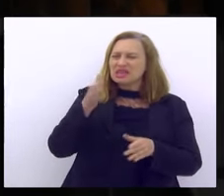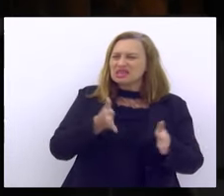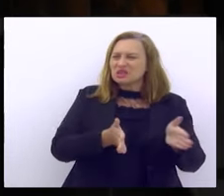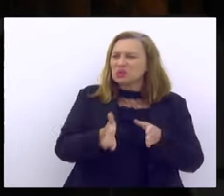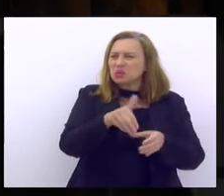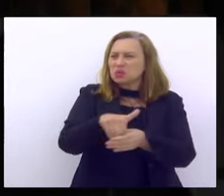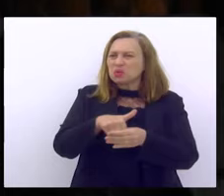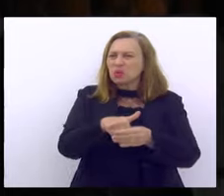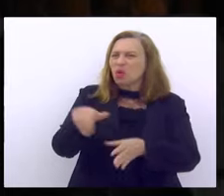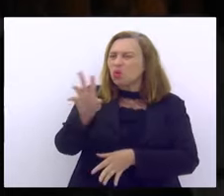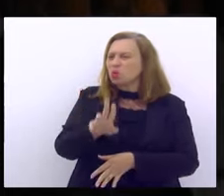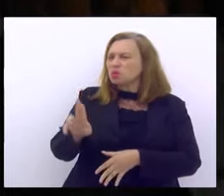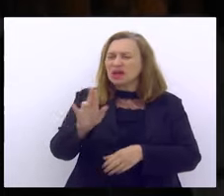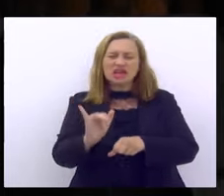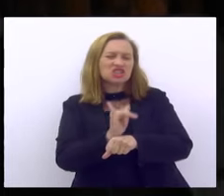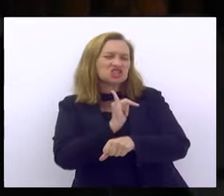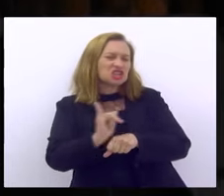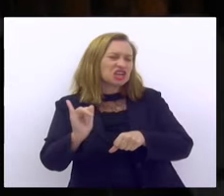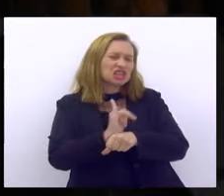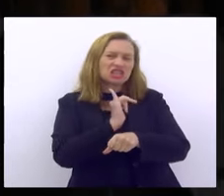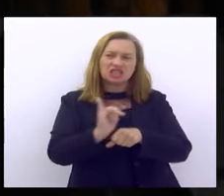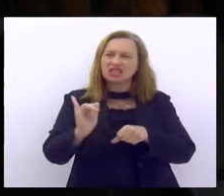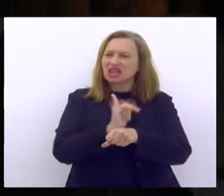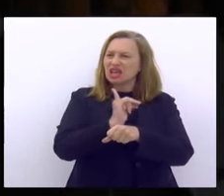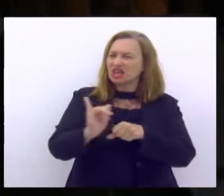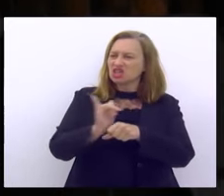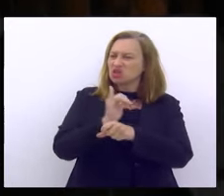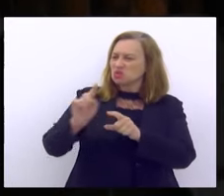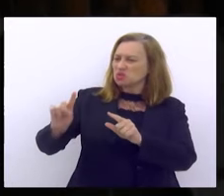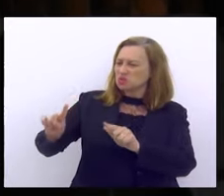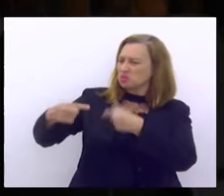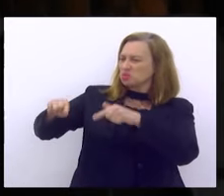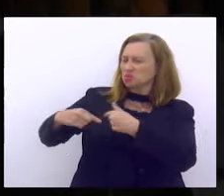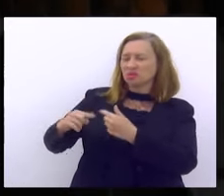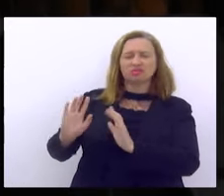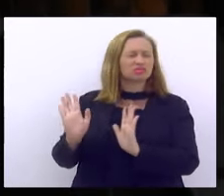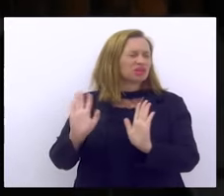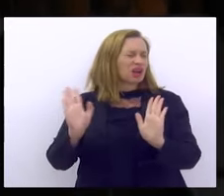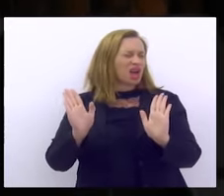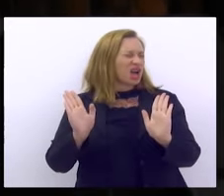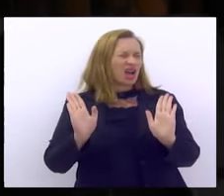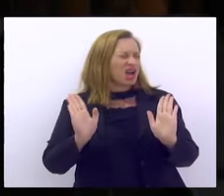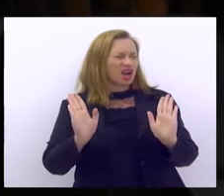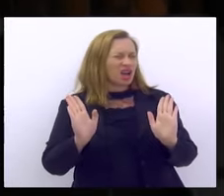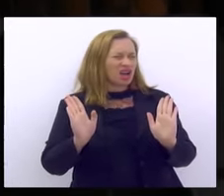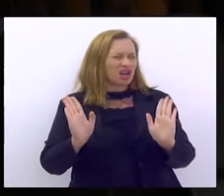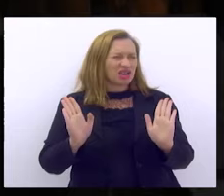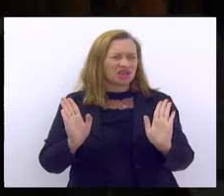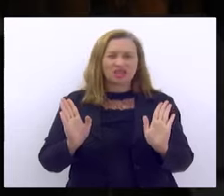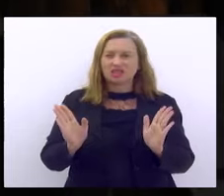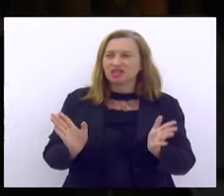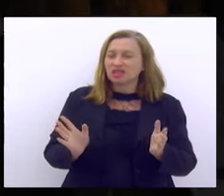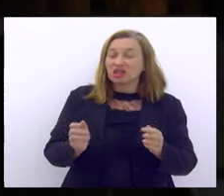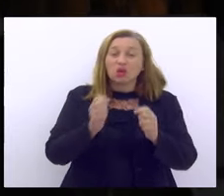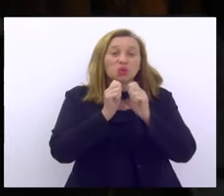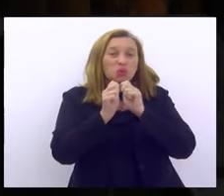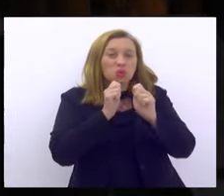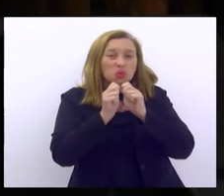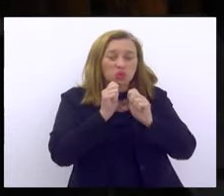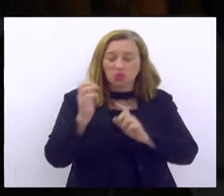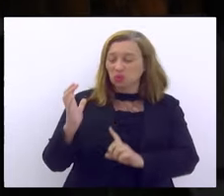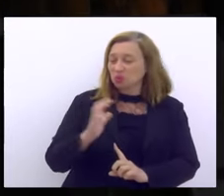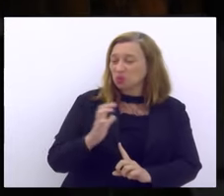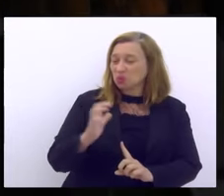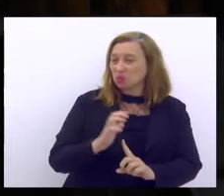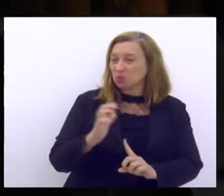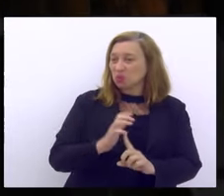tente usar de manobras de ardil como ameaça, como conversa fiada de parte da imprensa que